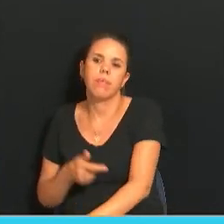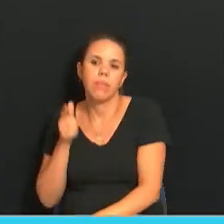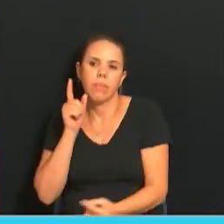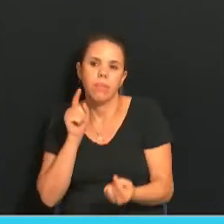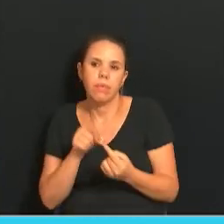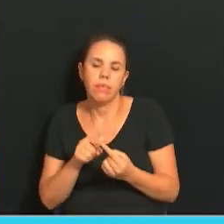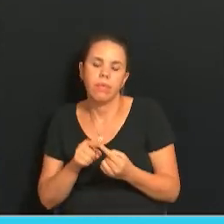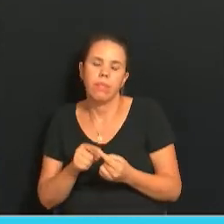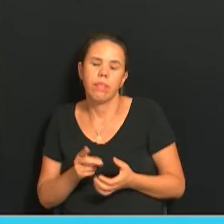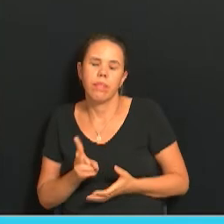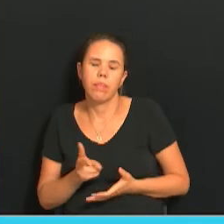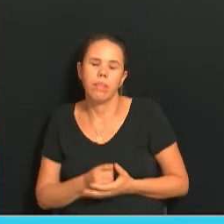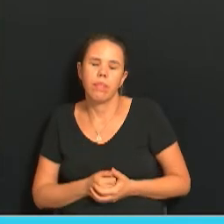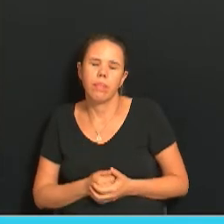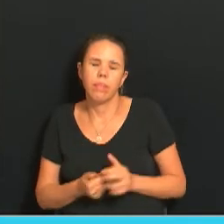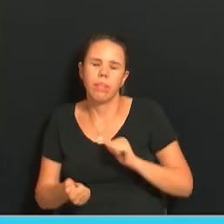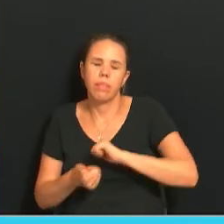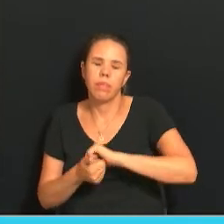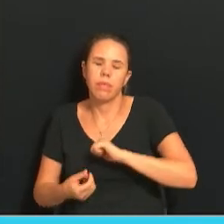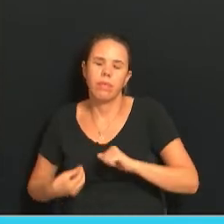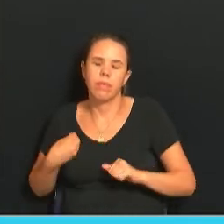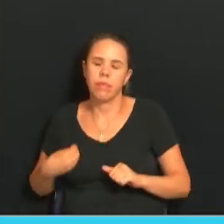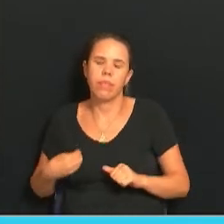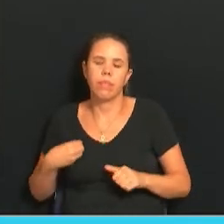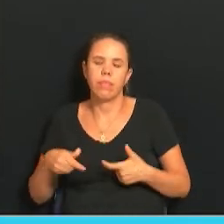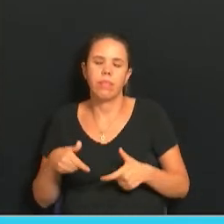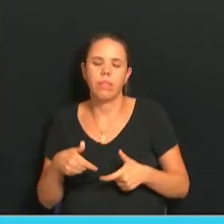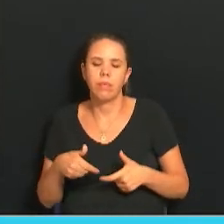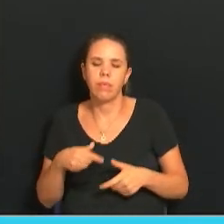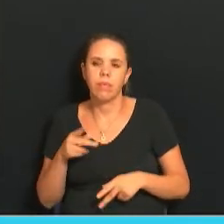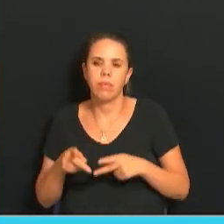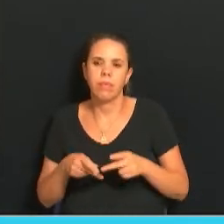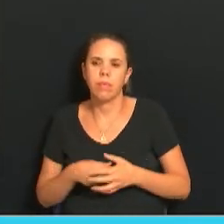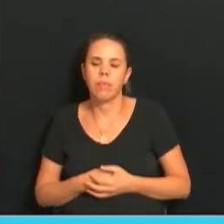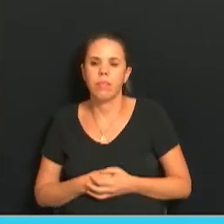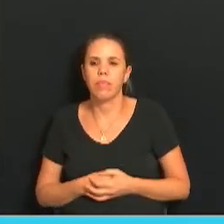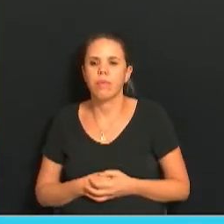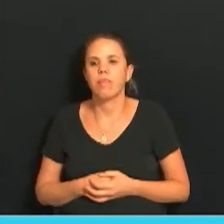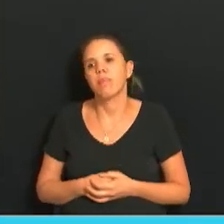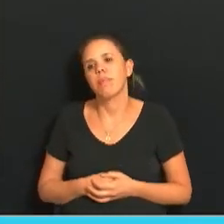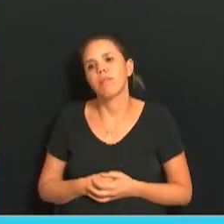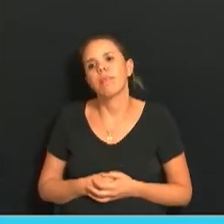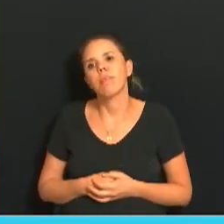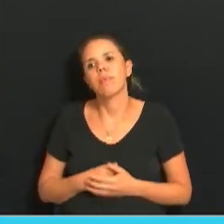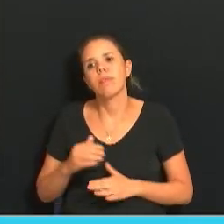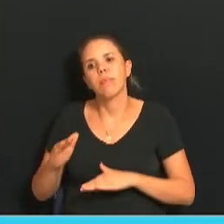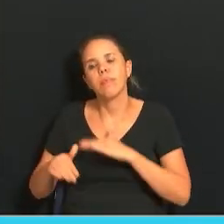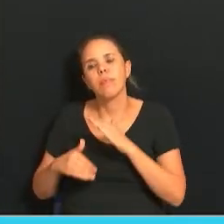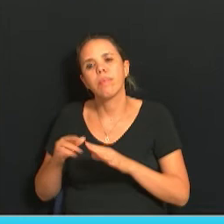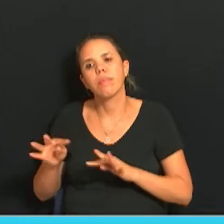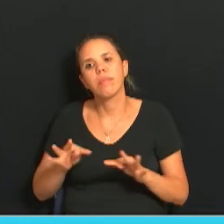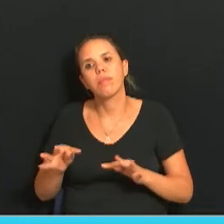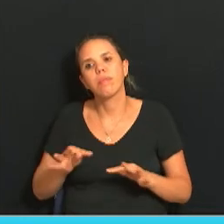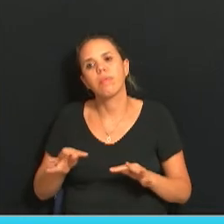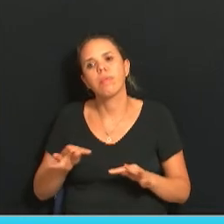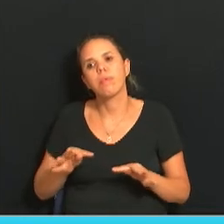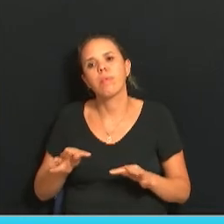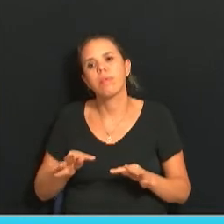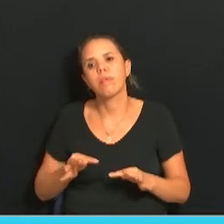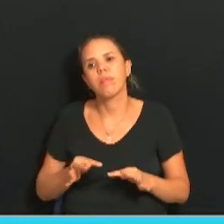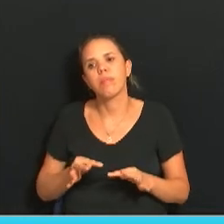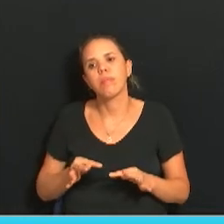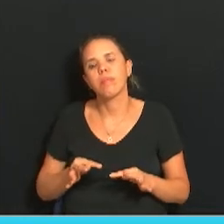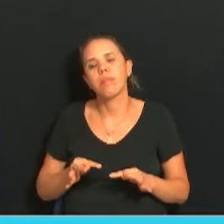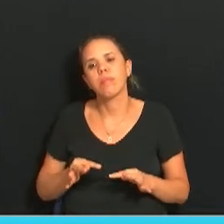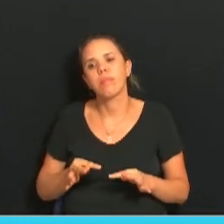de manter qualidade de vida e atividades dos pacientes, tá? Tanto na imunoterapia quanto na terapia